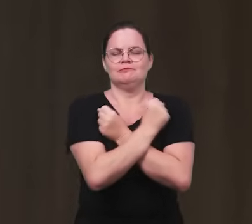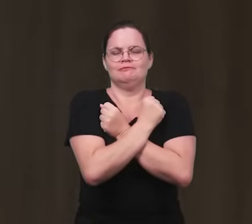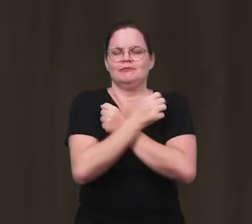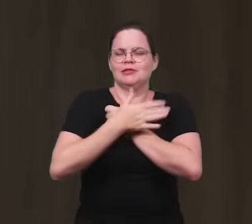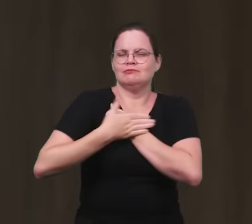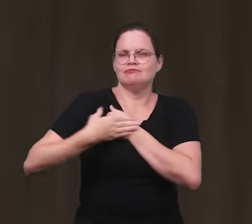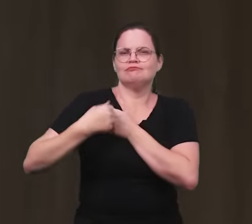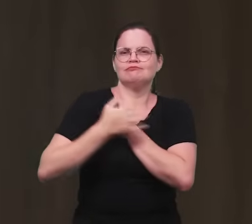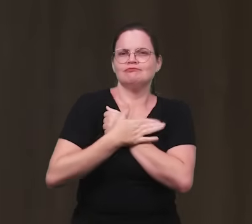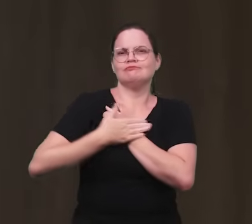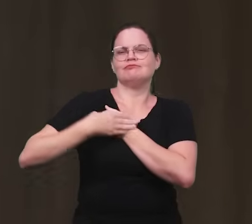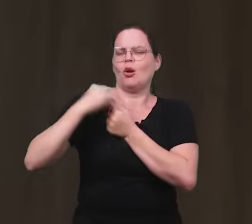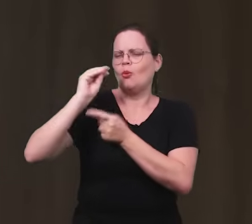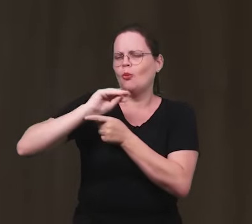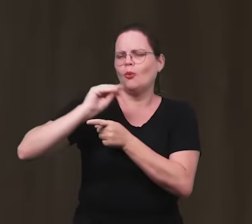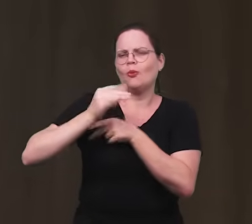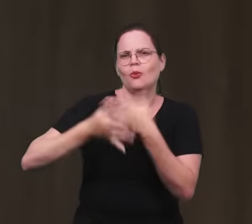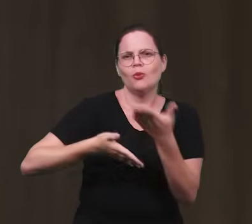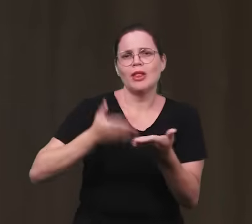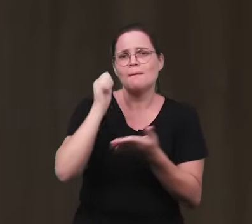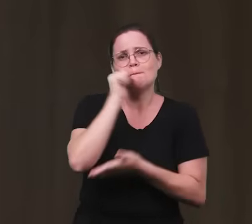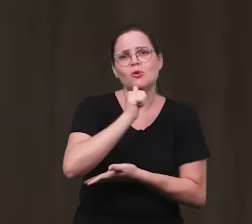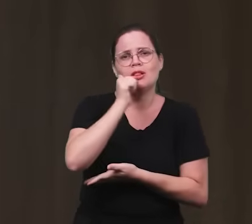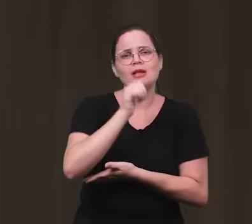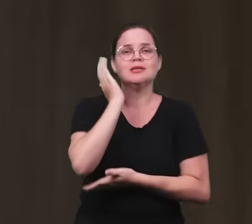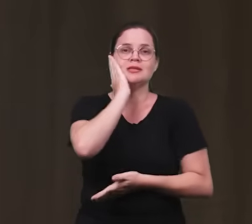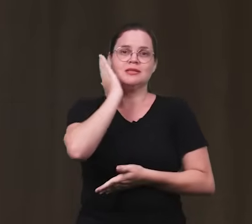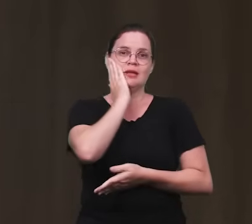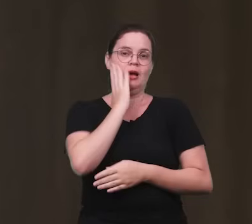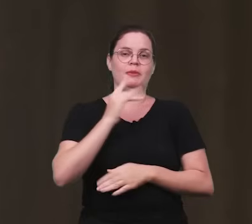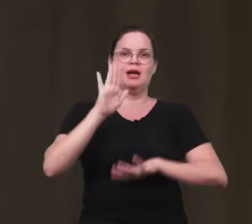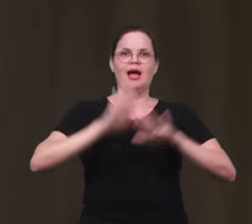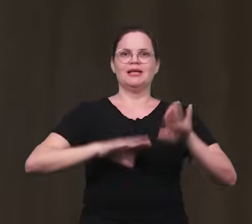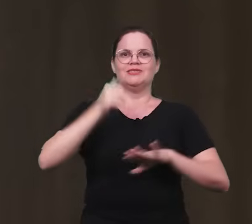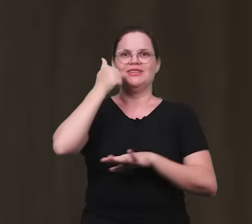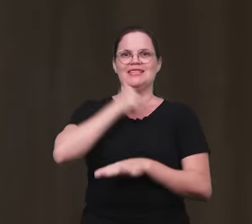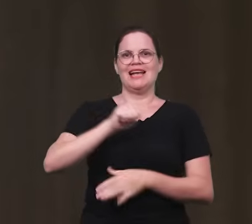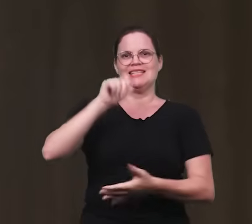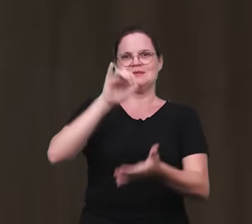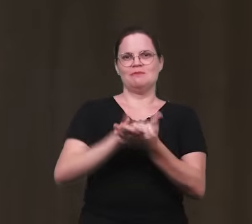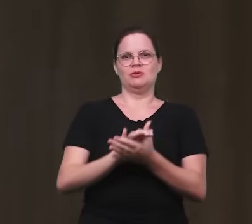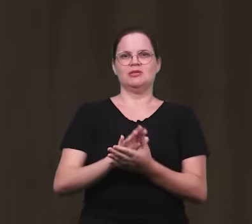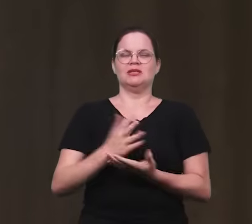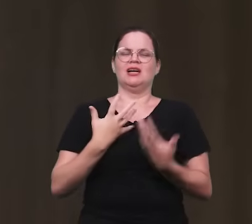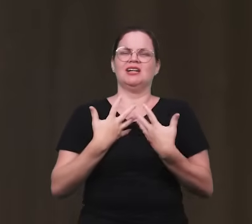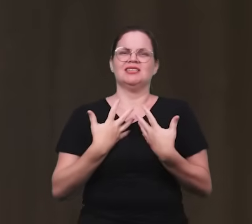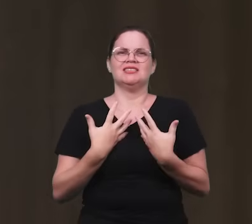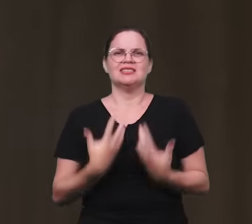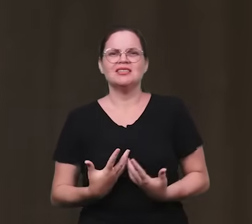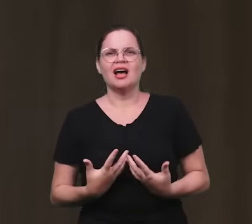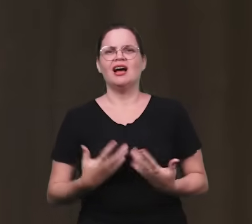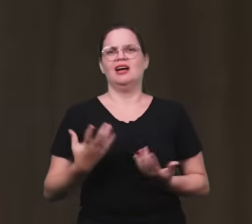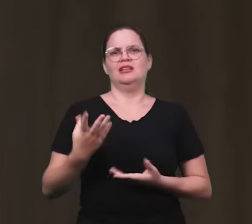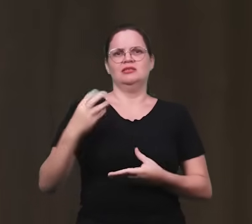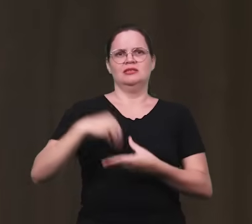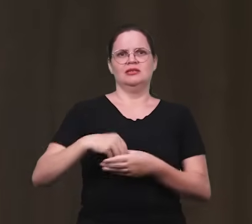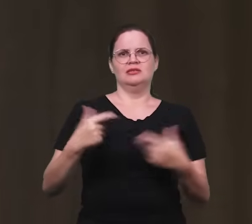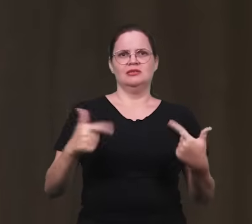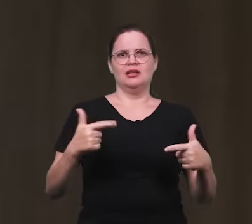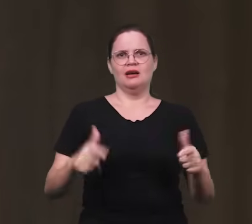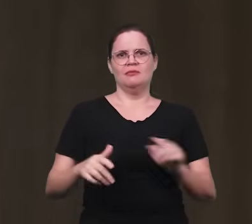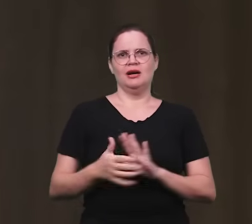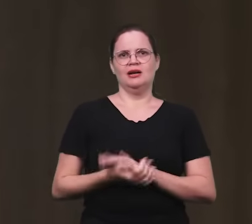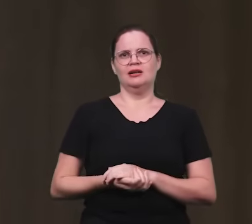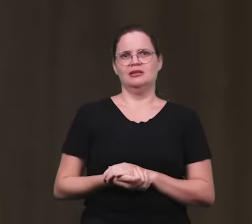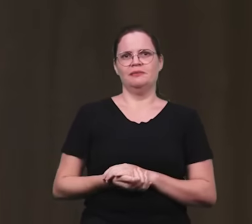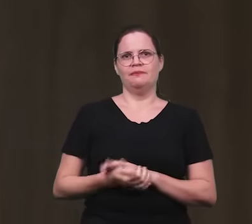de acolher, de abraçar. Então, quando o esposo às vezes chega tão cansado do trabalho, teve um dia tão difícil, às vezes a gente não precisa